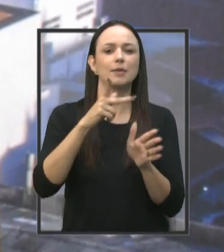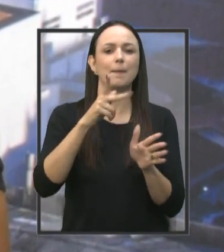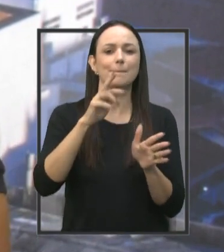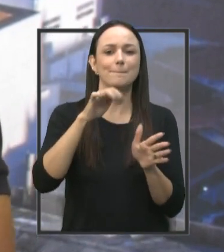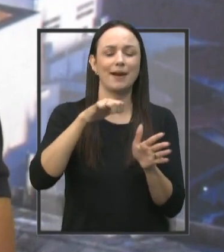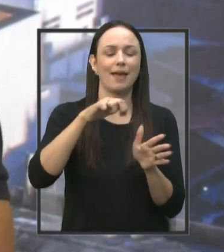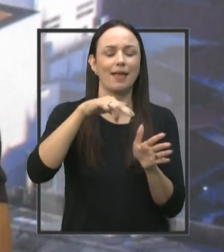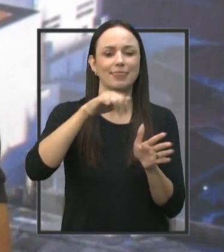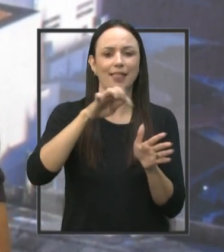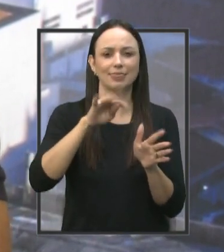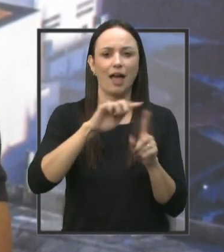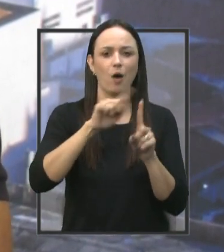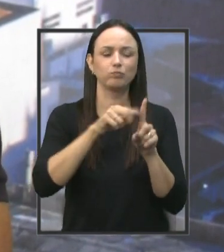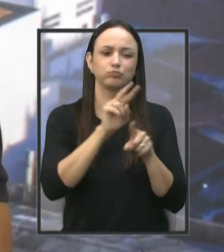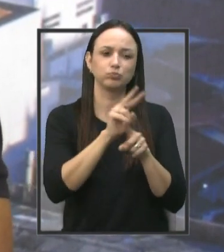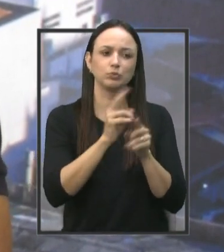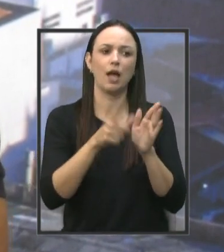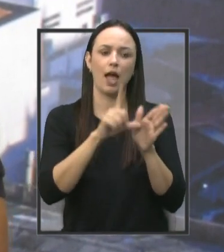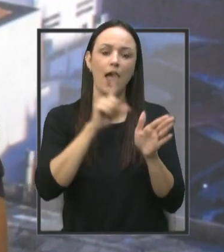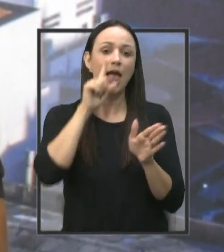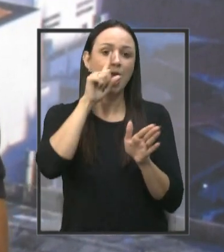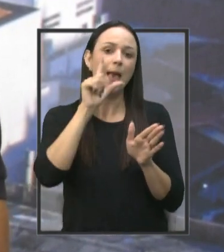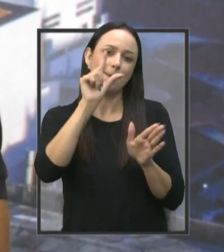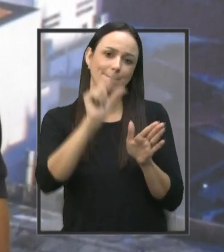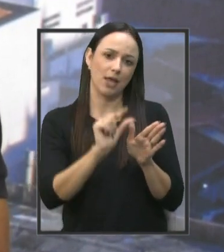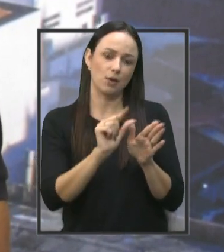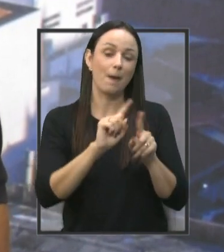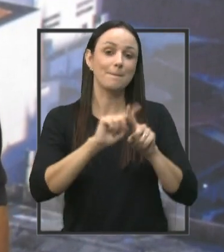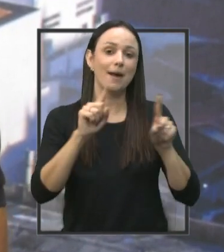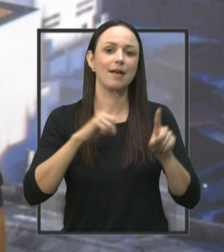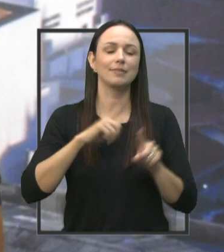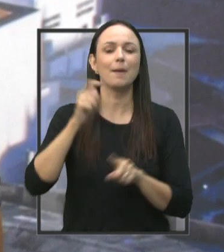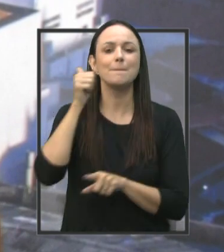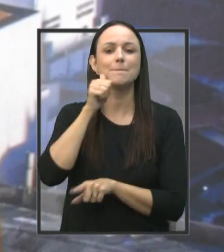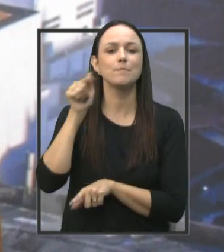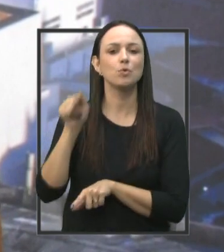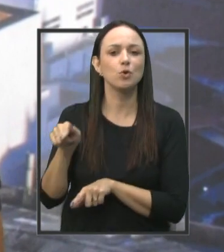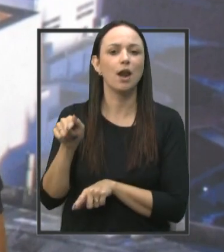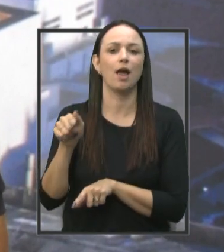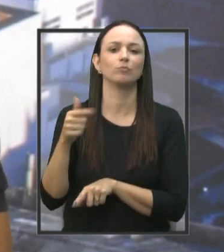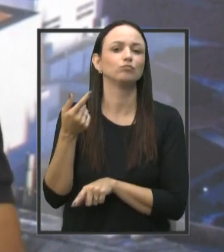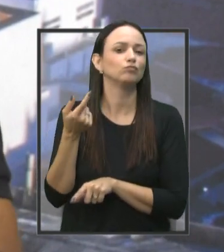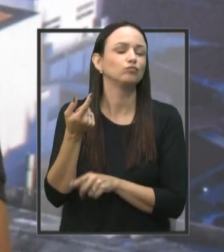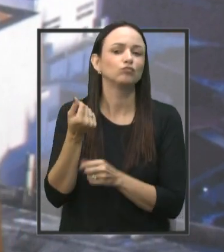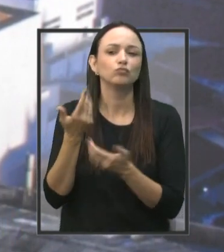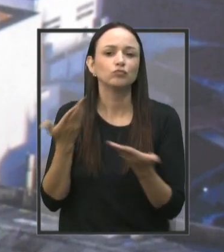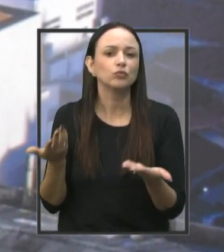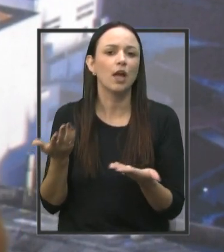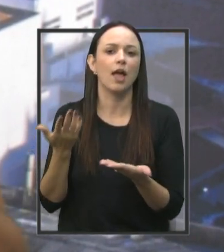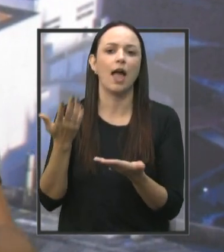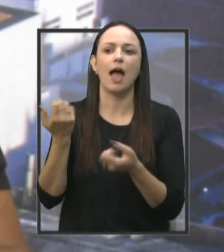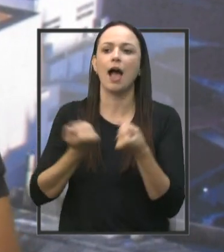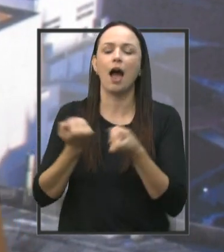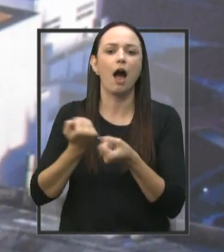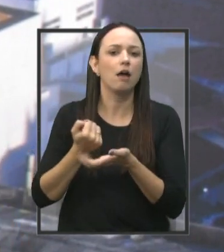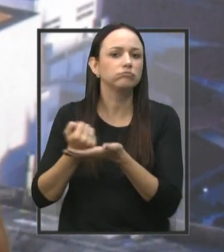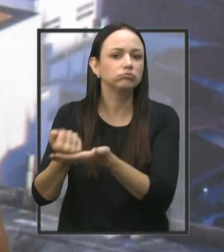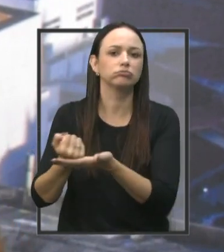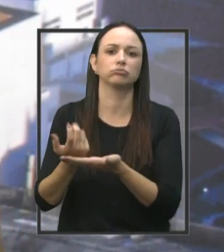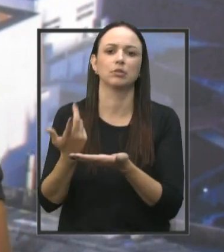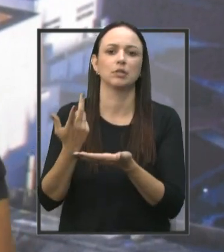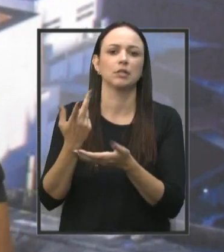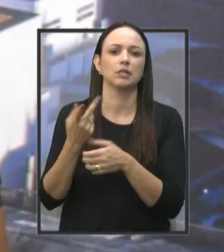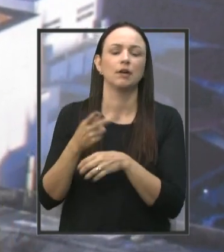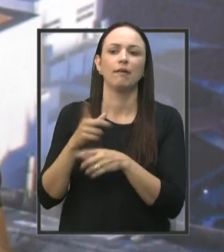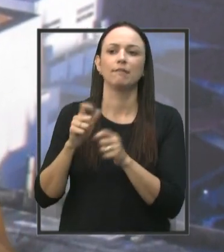esse risco, logicamente, é menor. Mas para aquelas mulheres que não têm condições, muitas vezes até de transporte, para